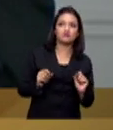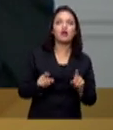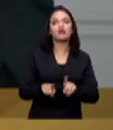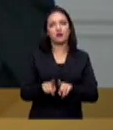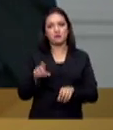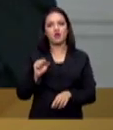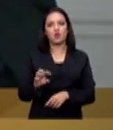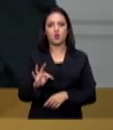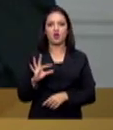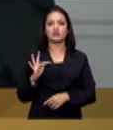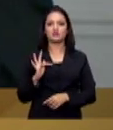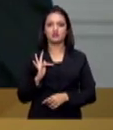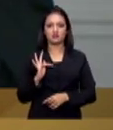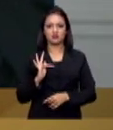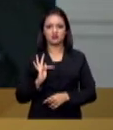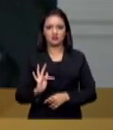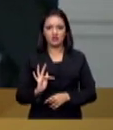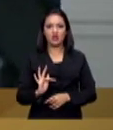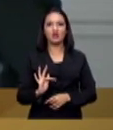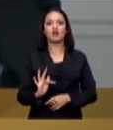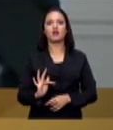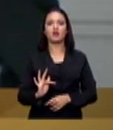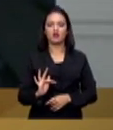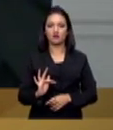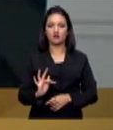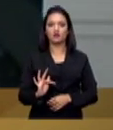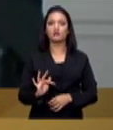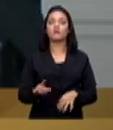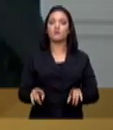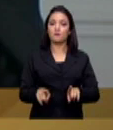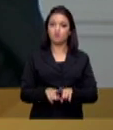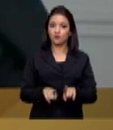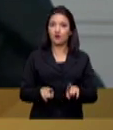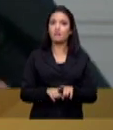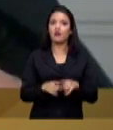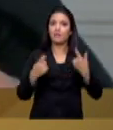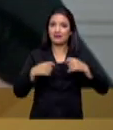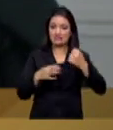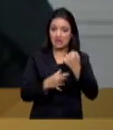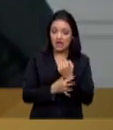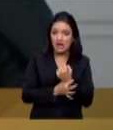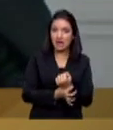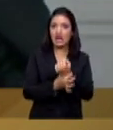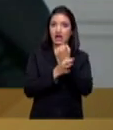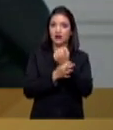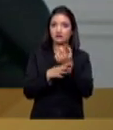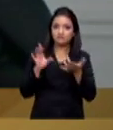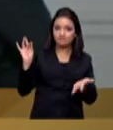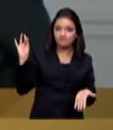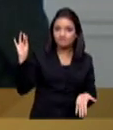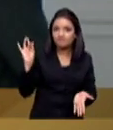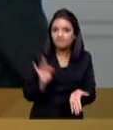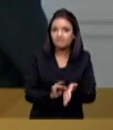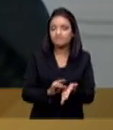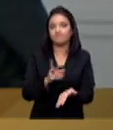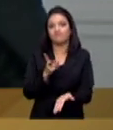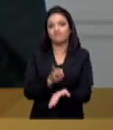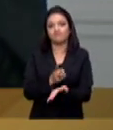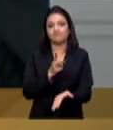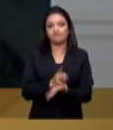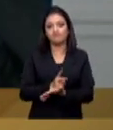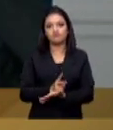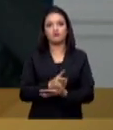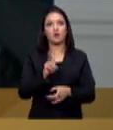Supremo Tribunal Federal, em sede concentrada, deve garantir a efetividade, a concretização